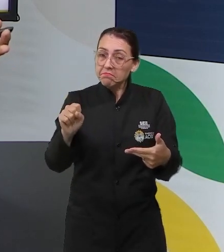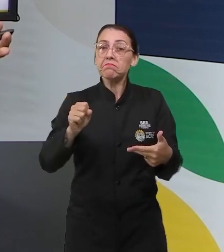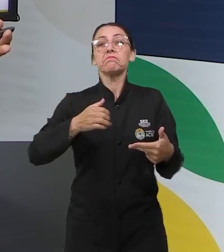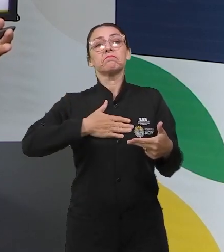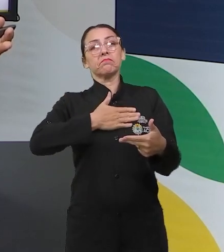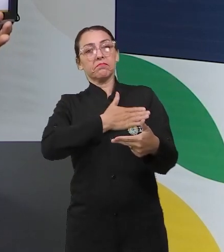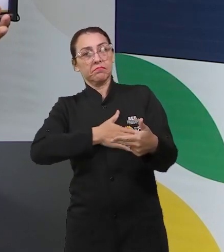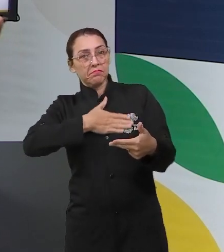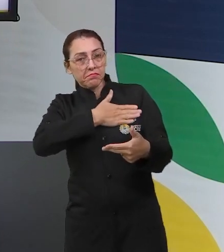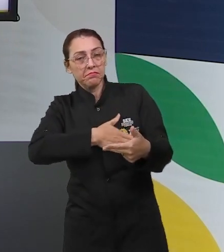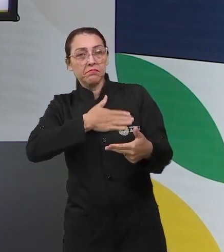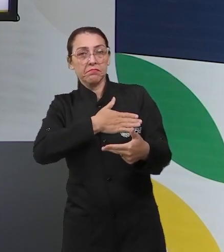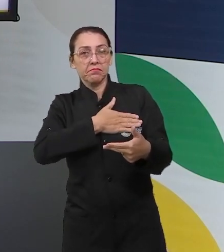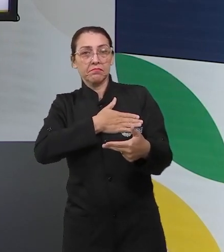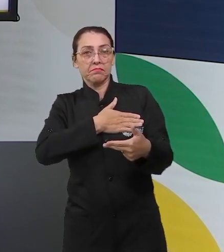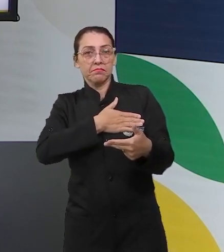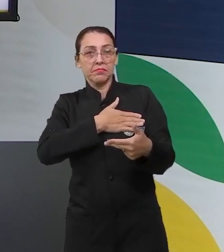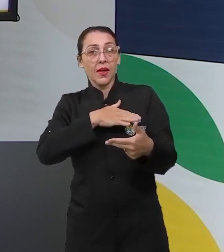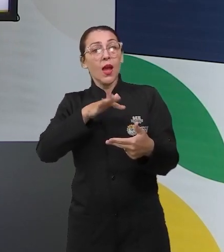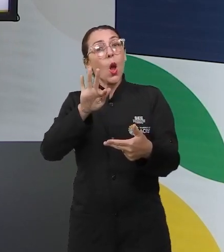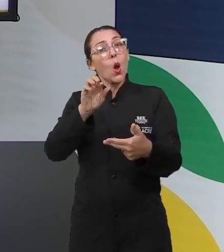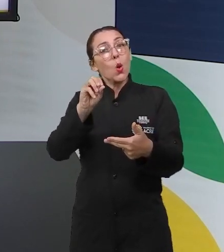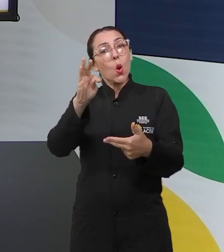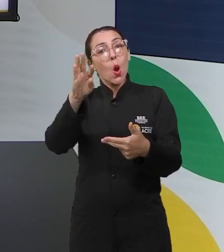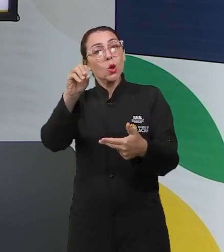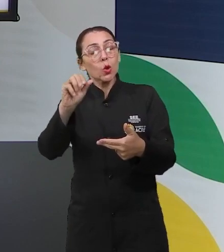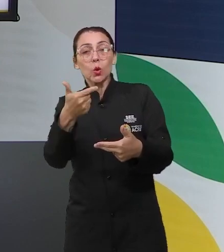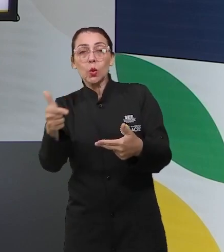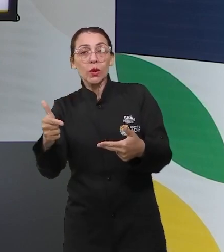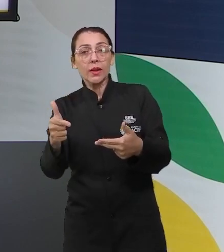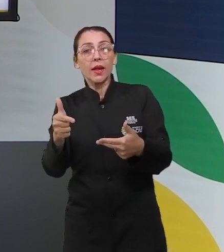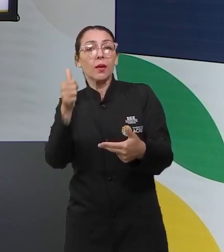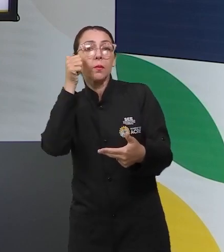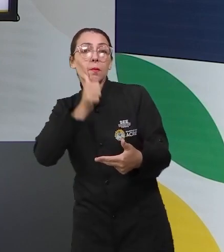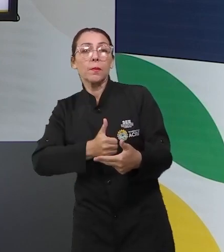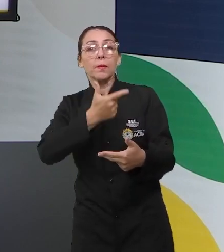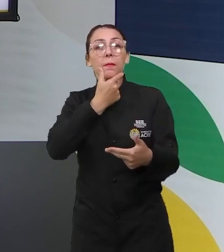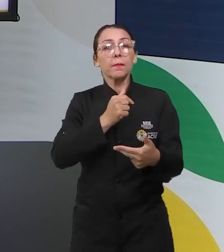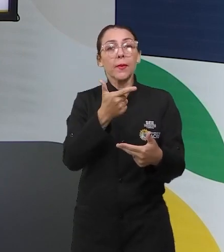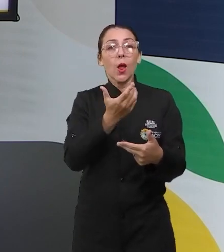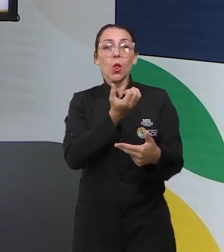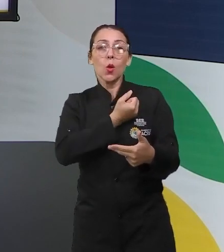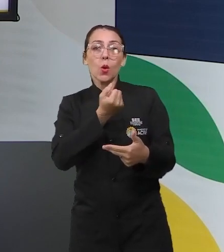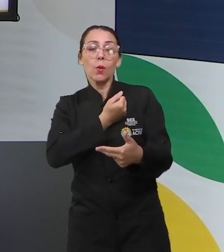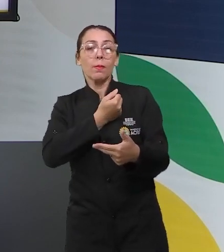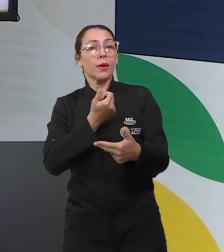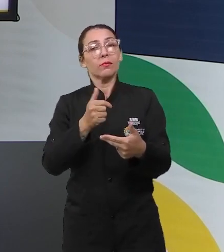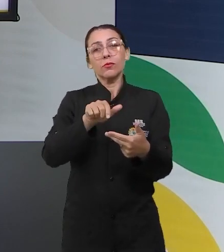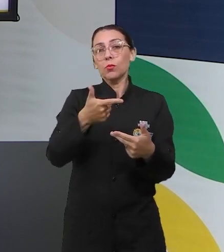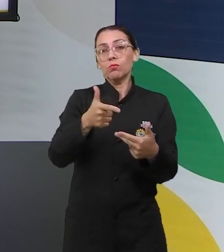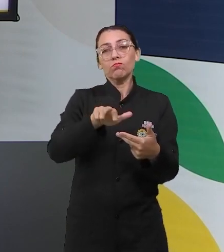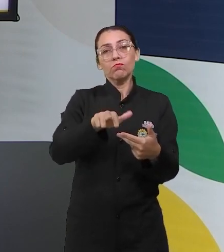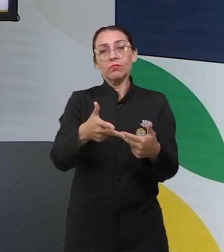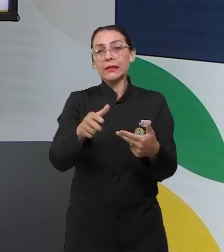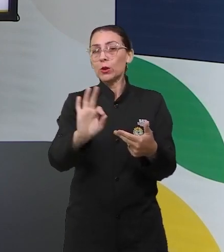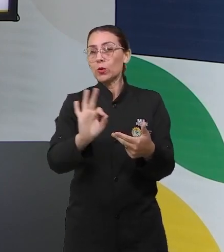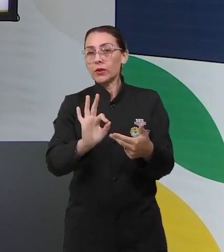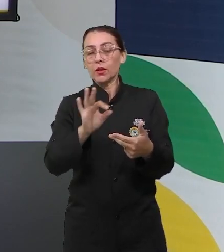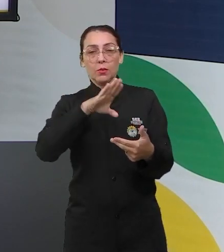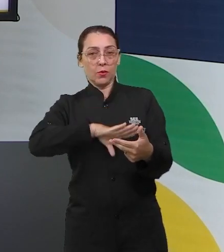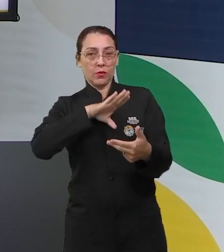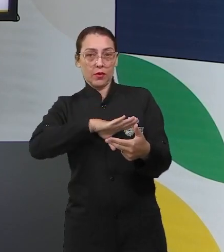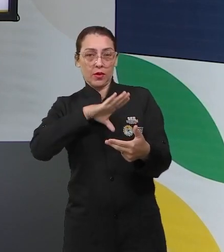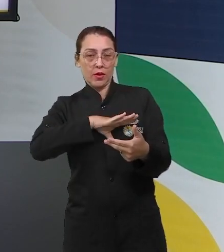gostos. É uma palavra que não tem gênero, que não tem número. Ela é invariável em